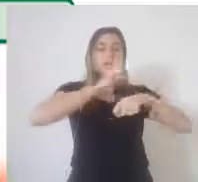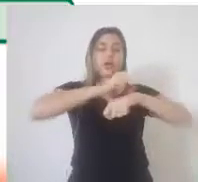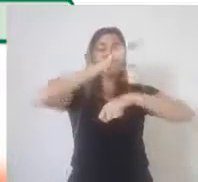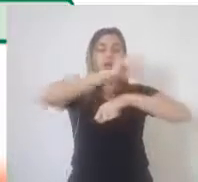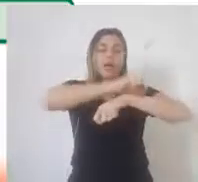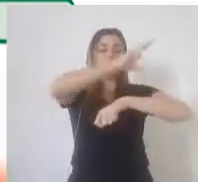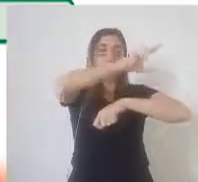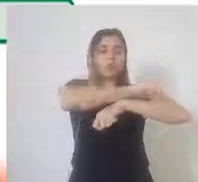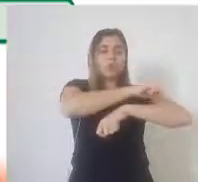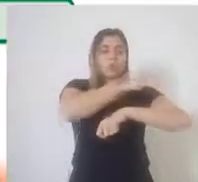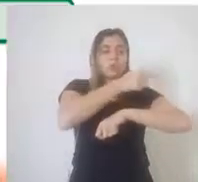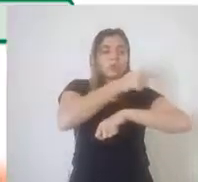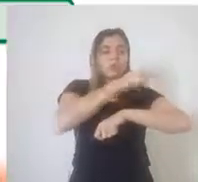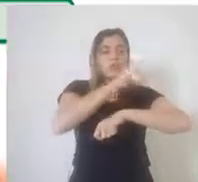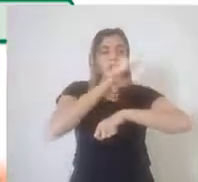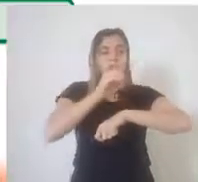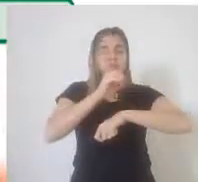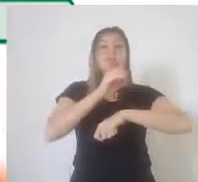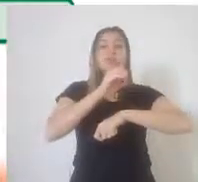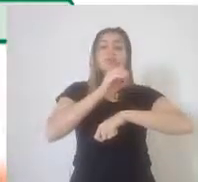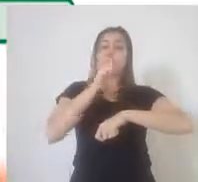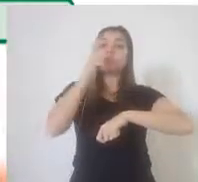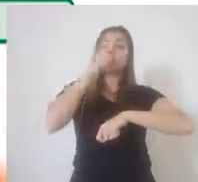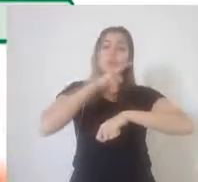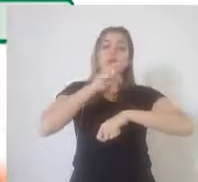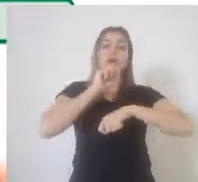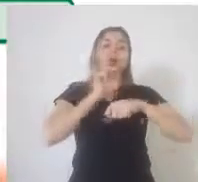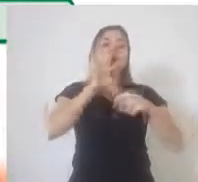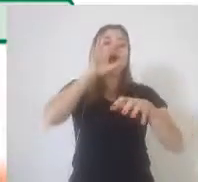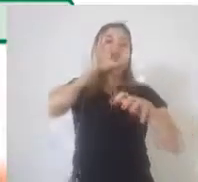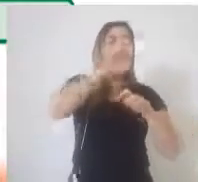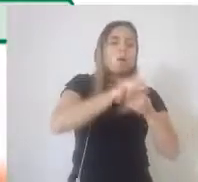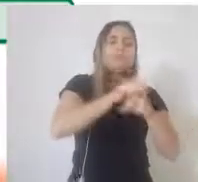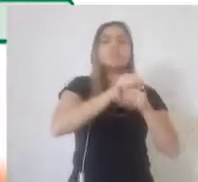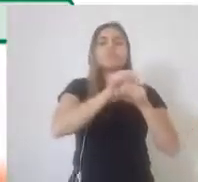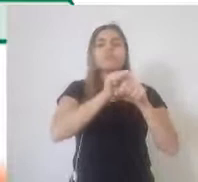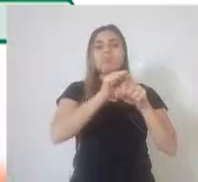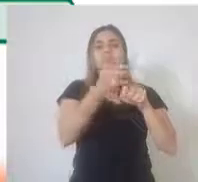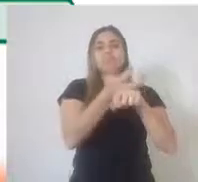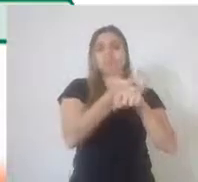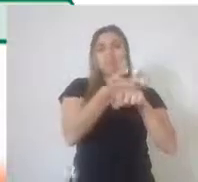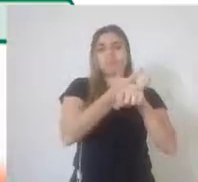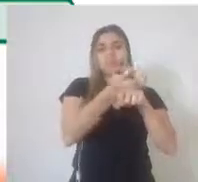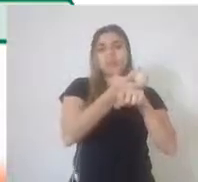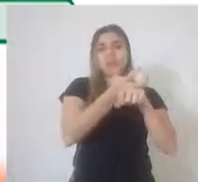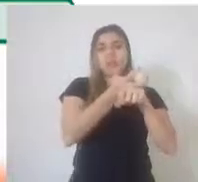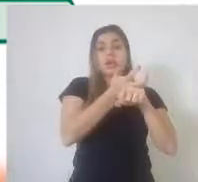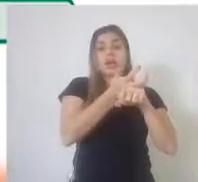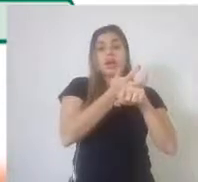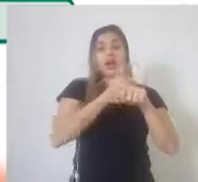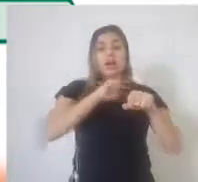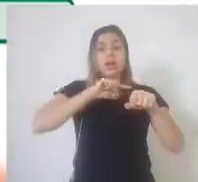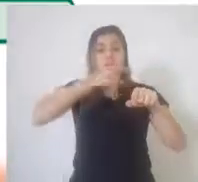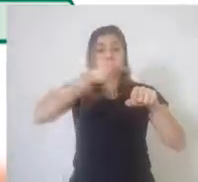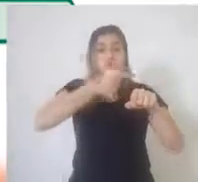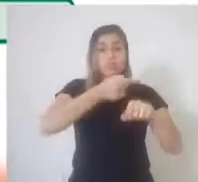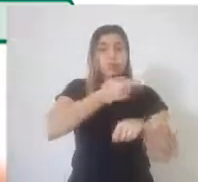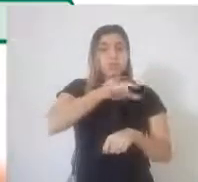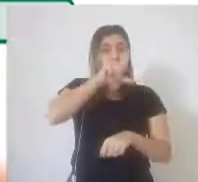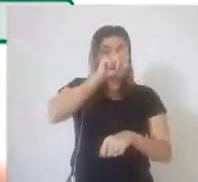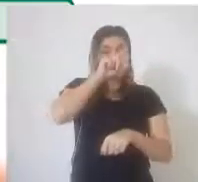nutrir 700 gafanhotos, que conseguem abastecer nutricionalmente 50